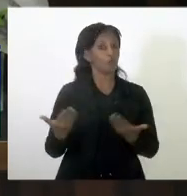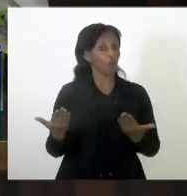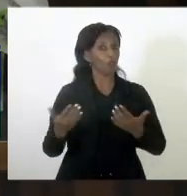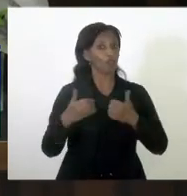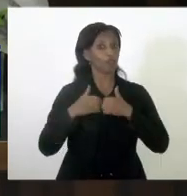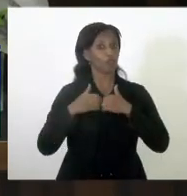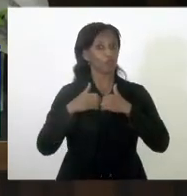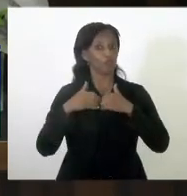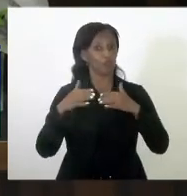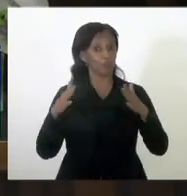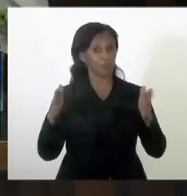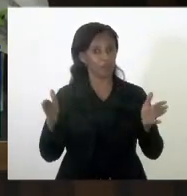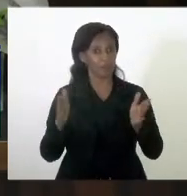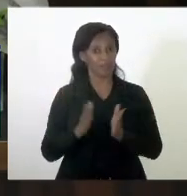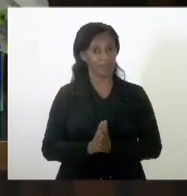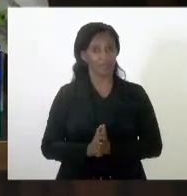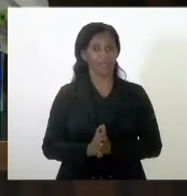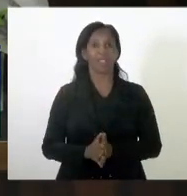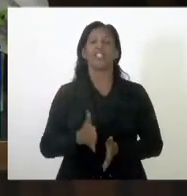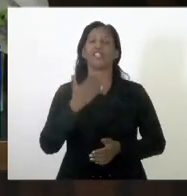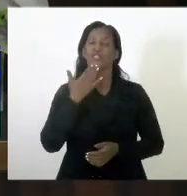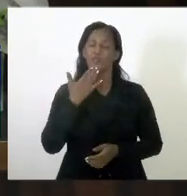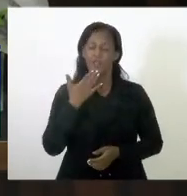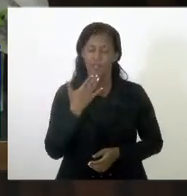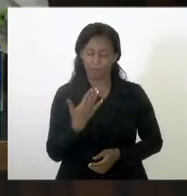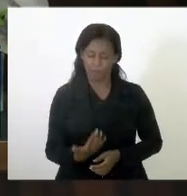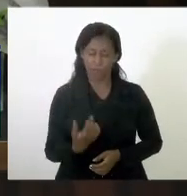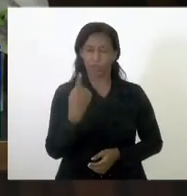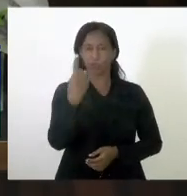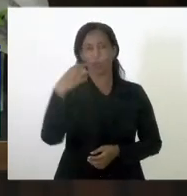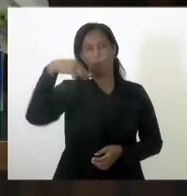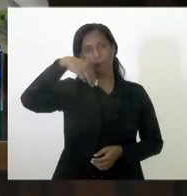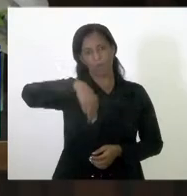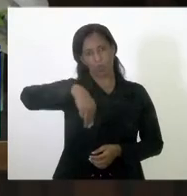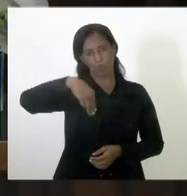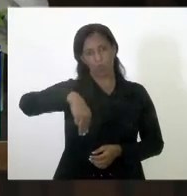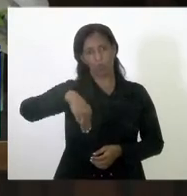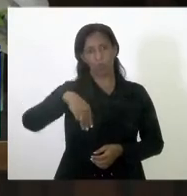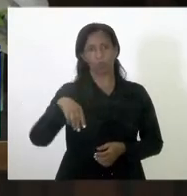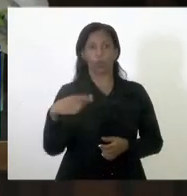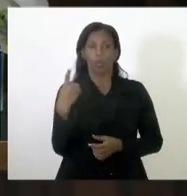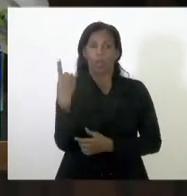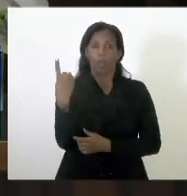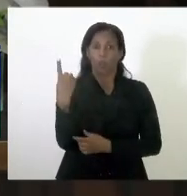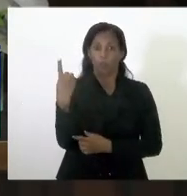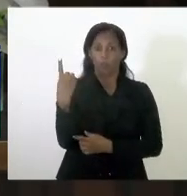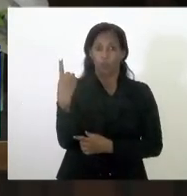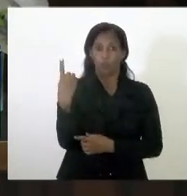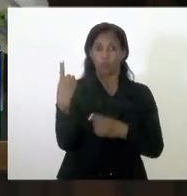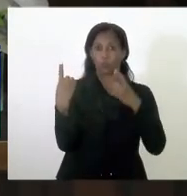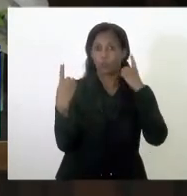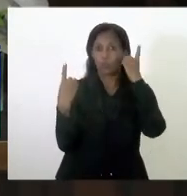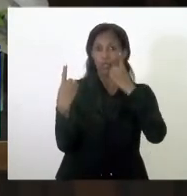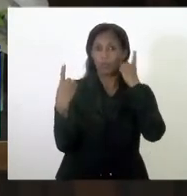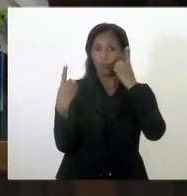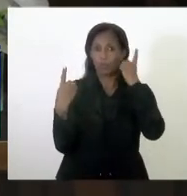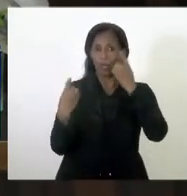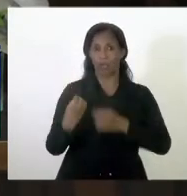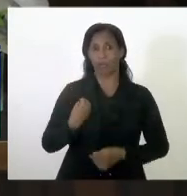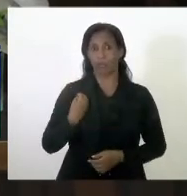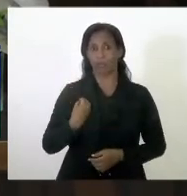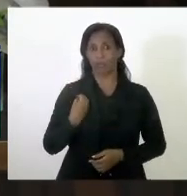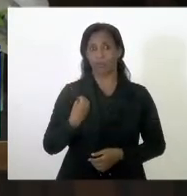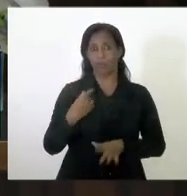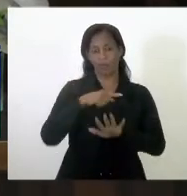sessão e deveria ter pedido um minuto de silêncio em homenagem a um deputado que teve 5 mandatos nessa casa. Então,